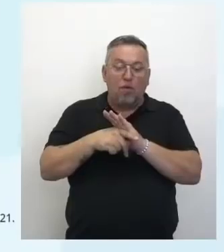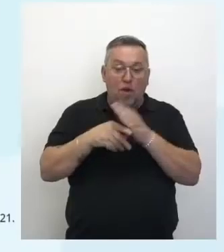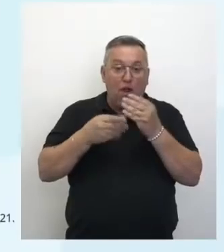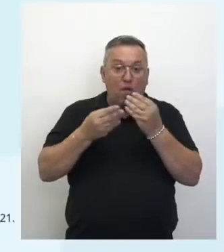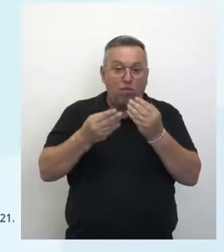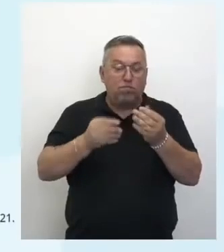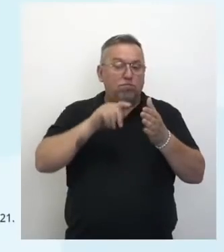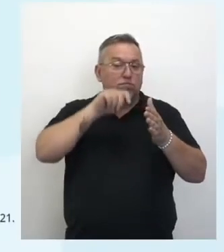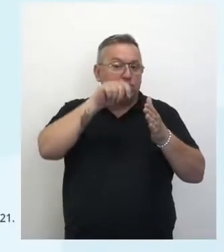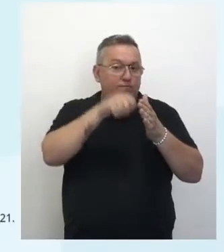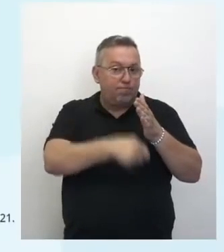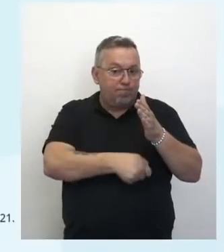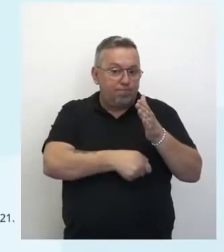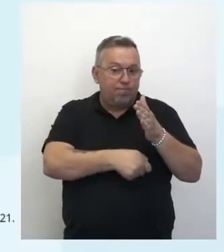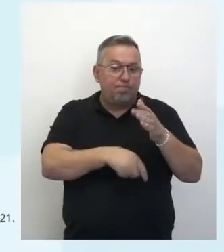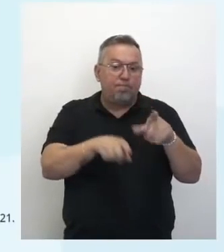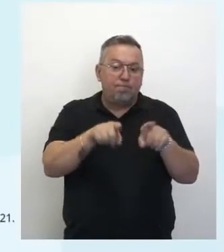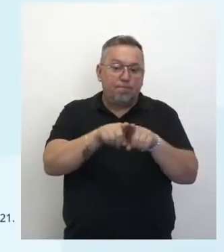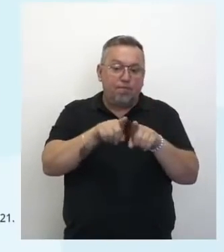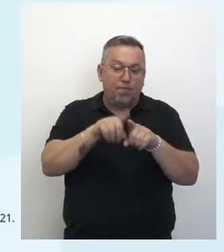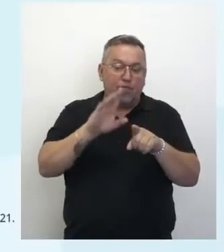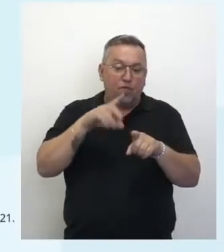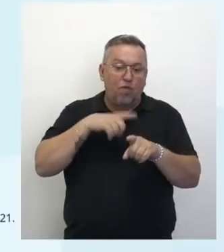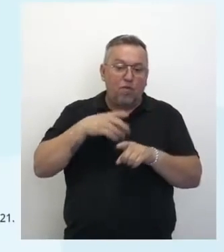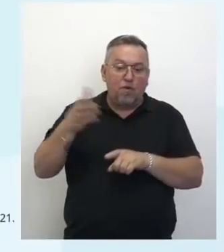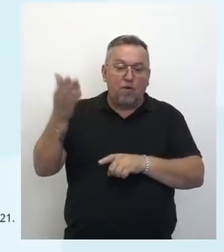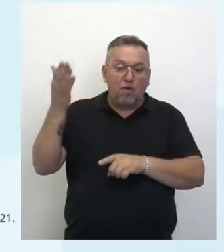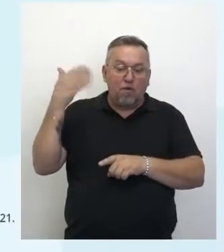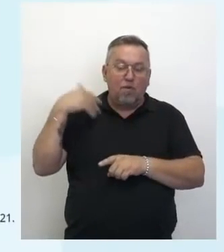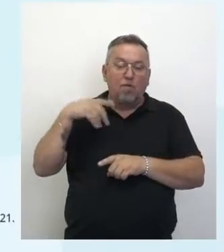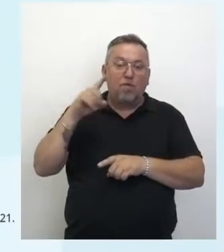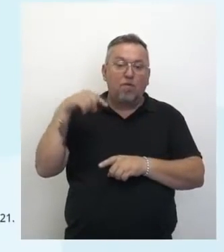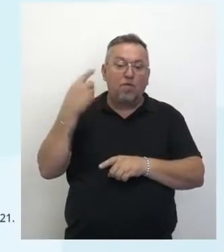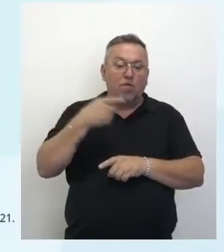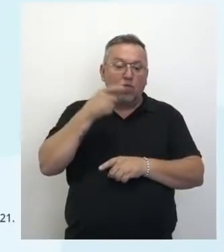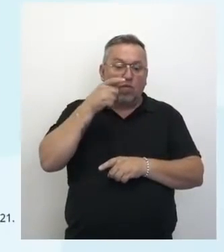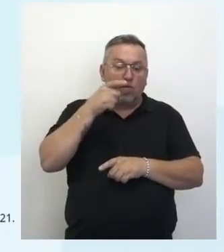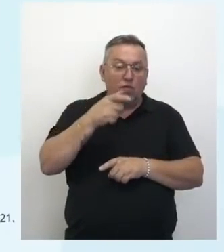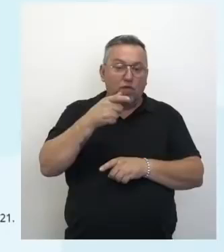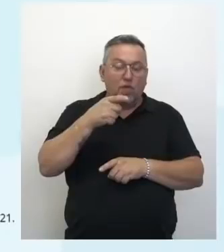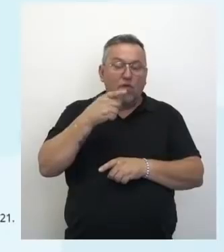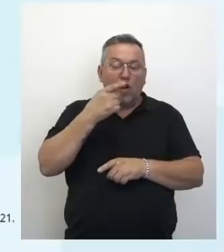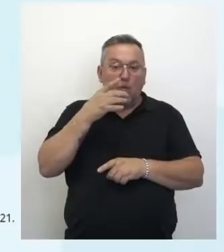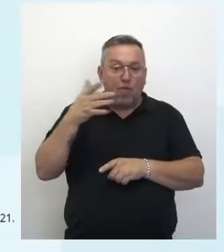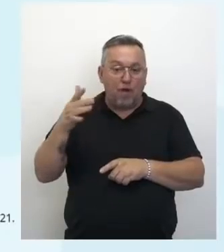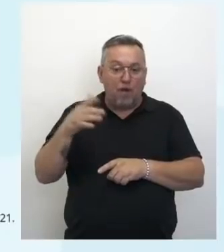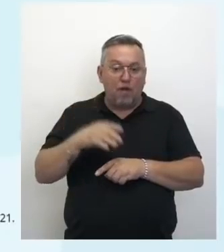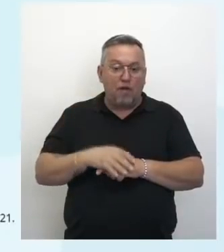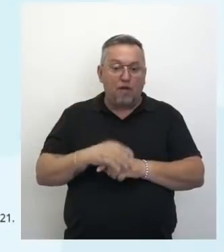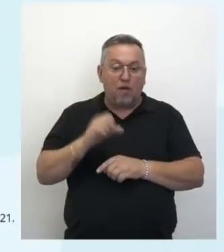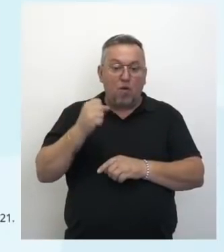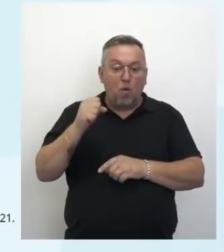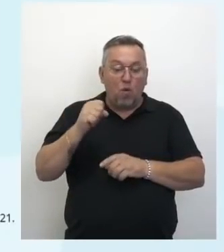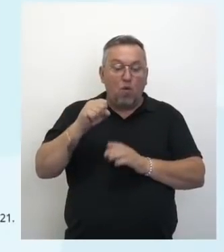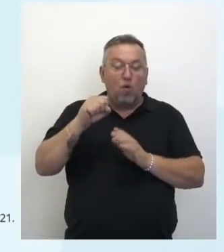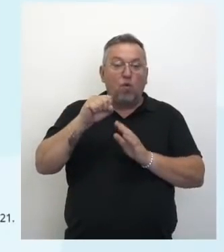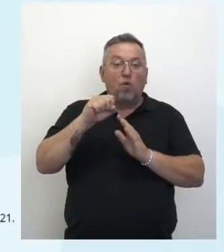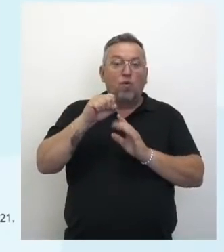é homologada, né? Isso já é bem anterior, né, da outra que nós vimos em Peruíbe, que é de 8 de setembro de